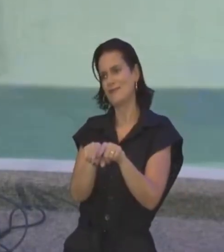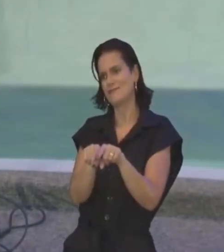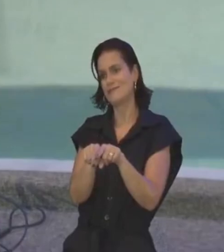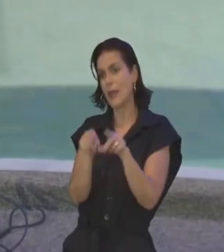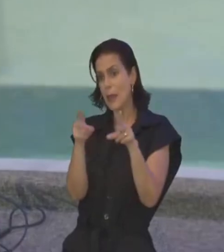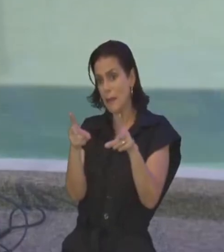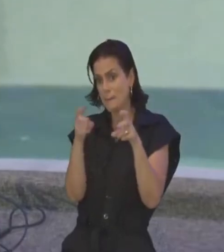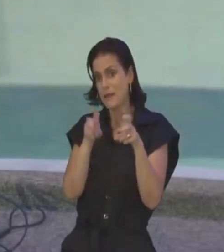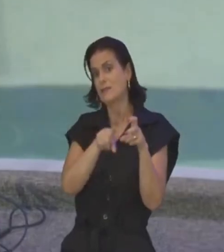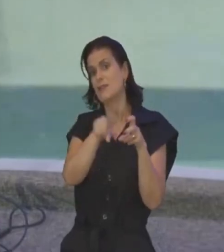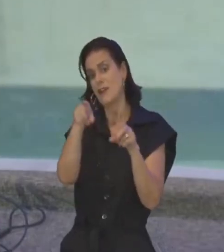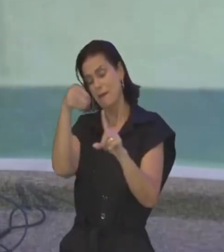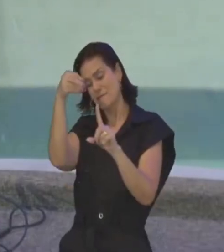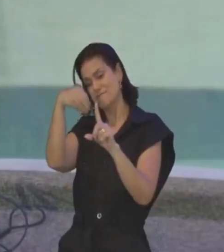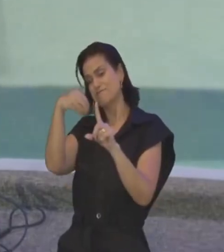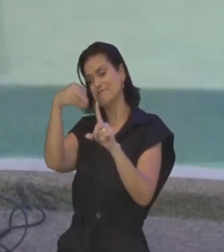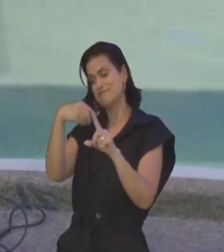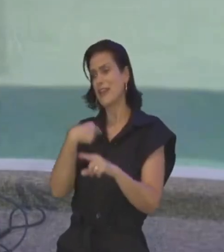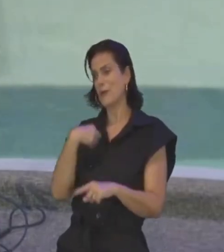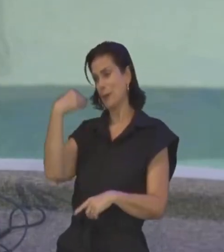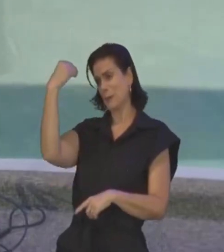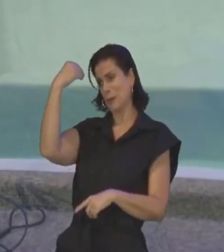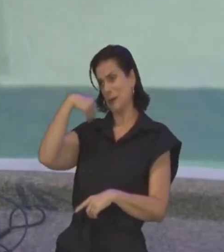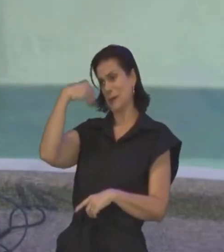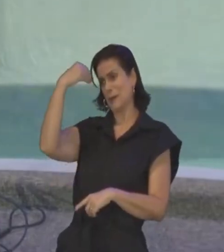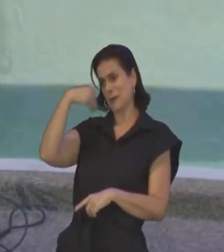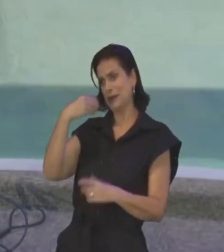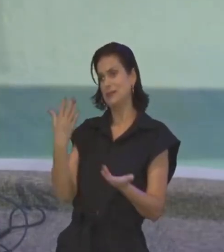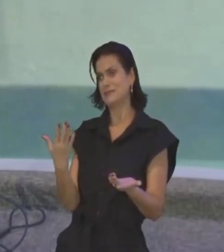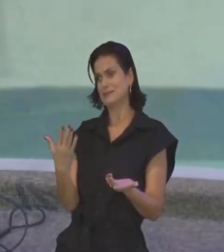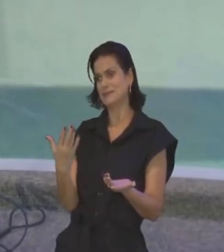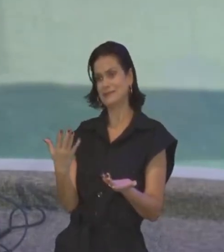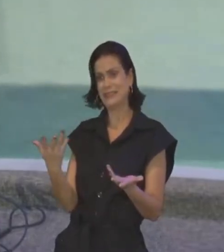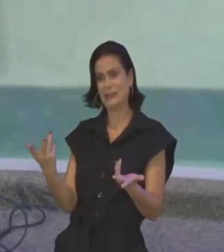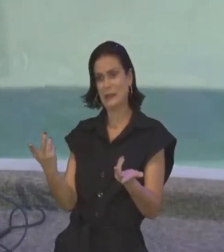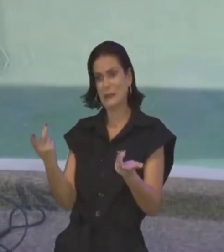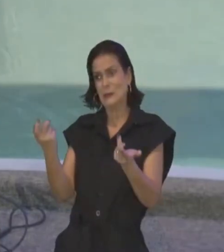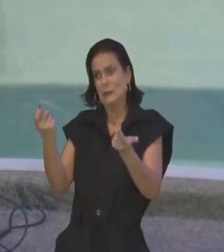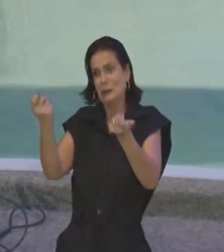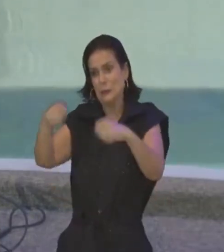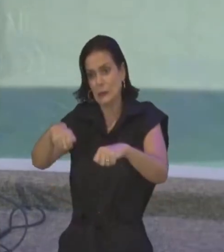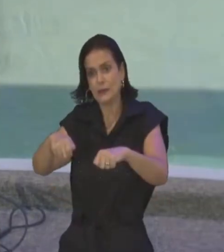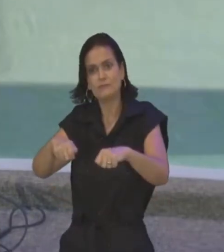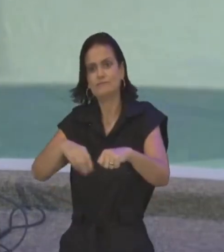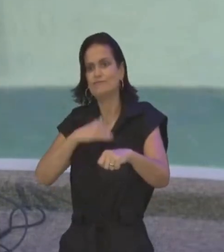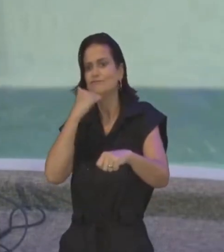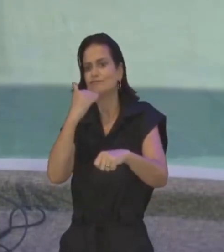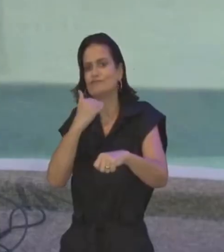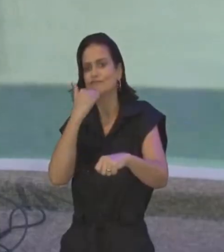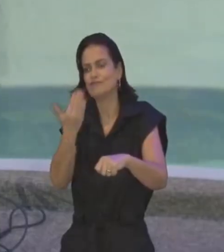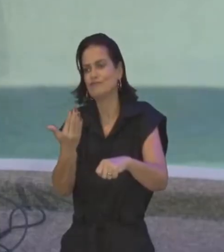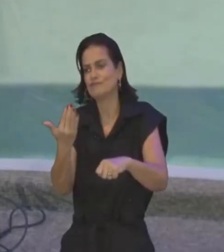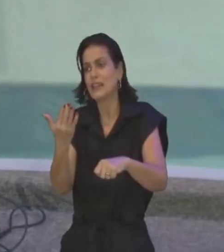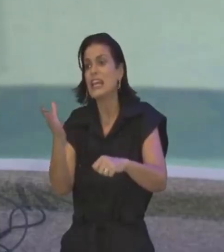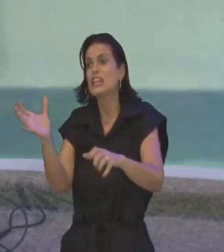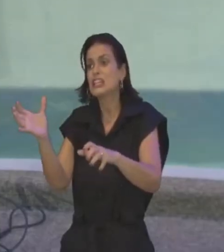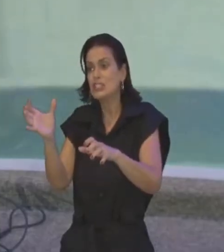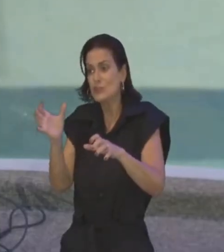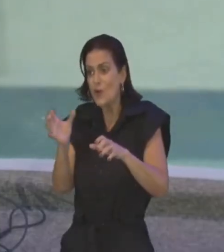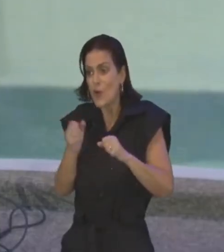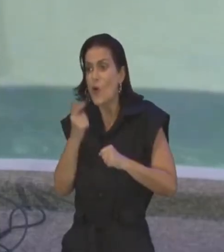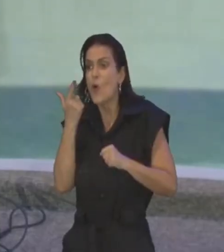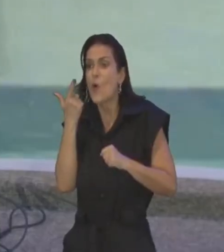percebesse esta vulnerabilidade e esta incapacidade de adquirir alguma